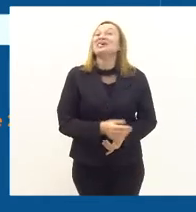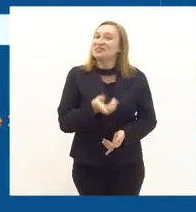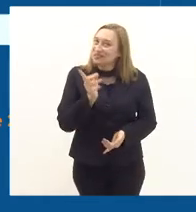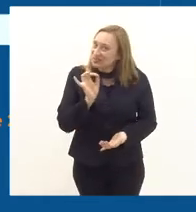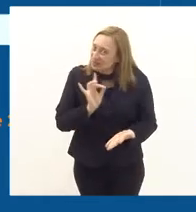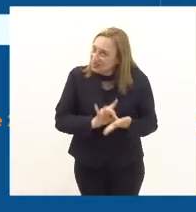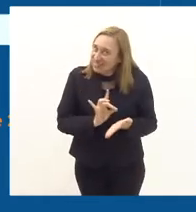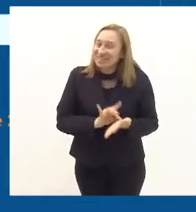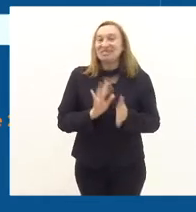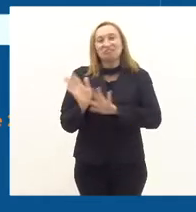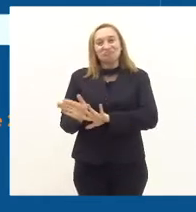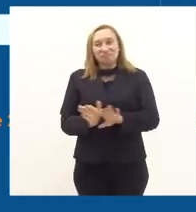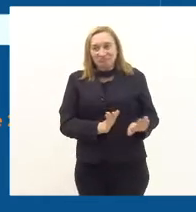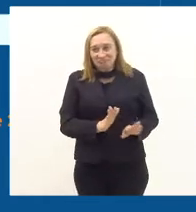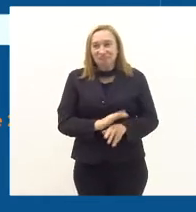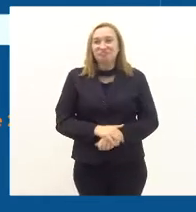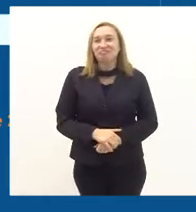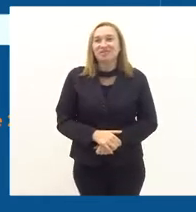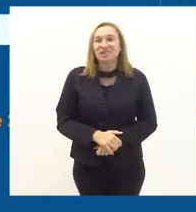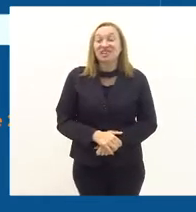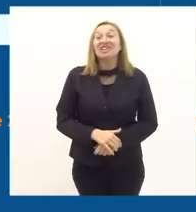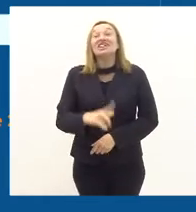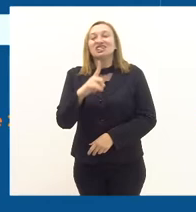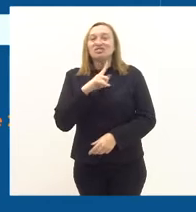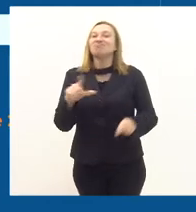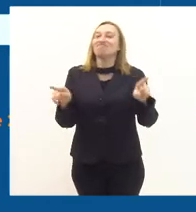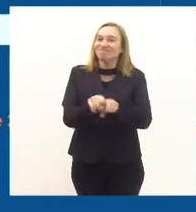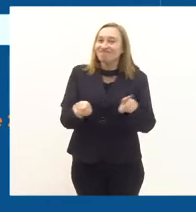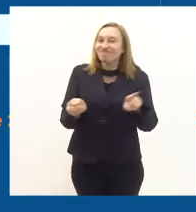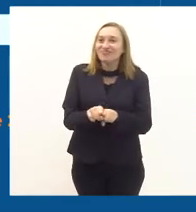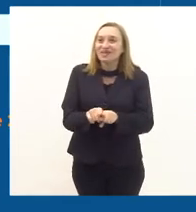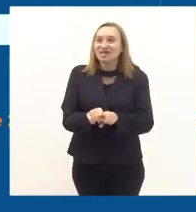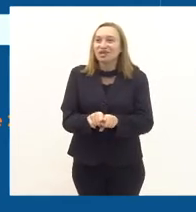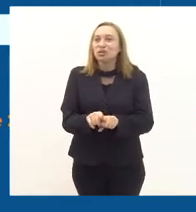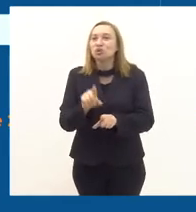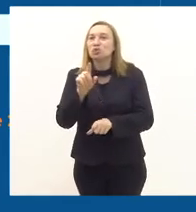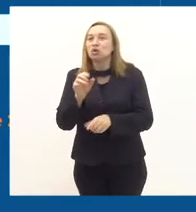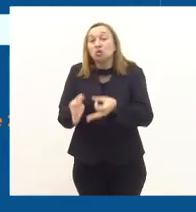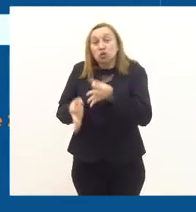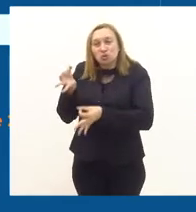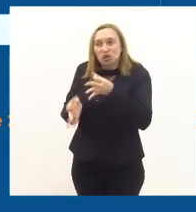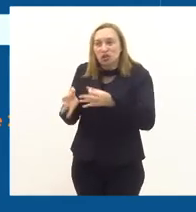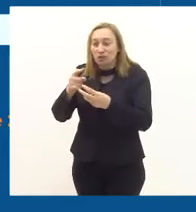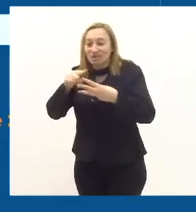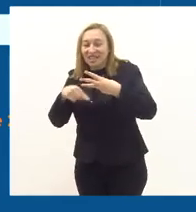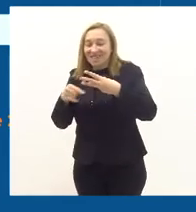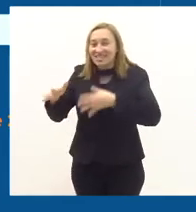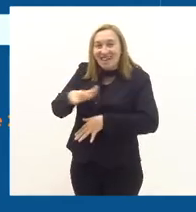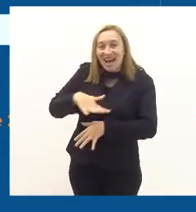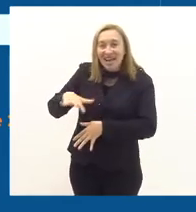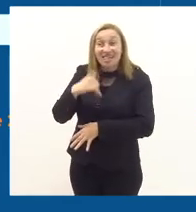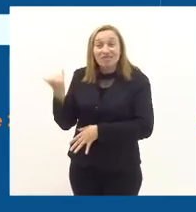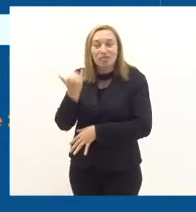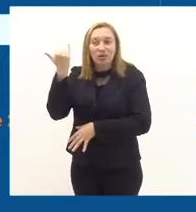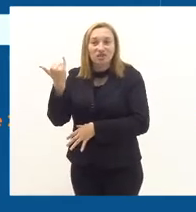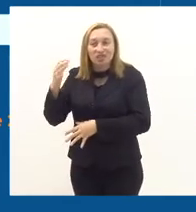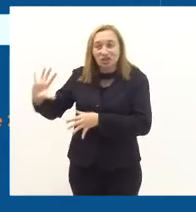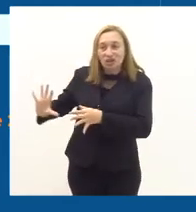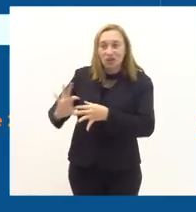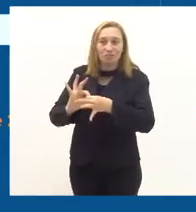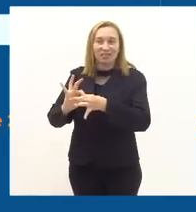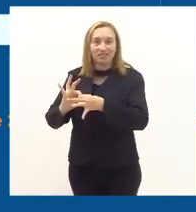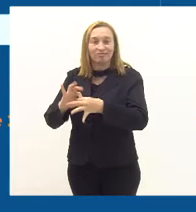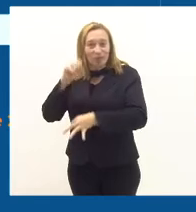Muito, né? E tivemos também o jurídico, né? Então são três áreas distintas, mas elas se